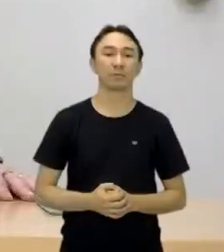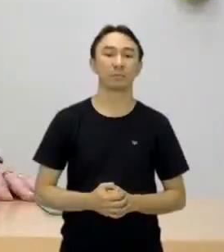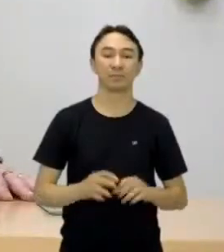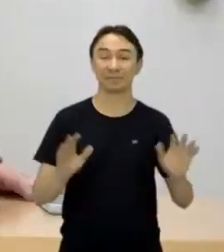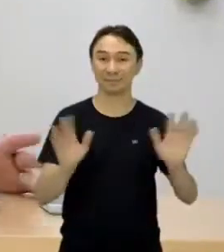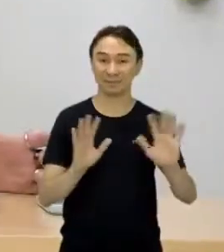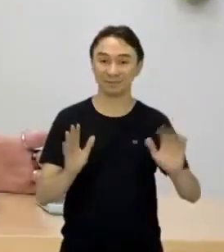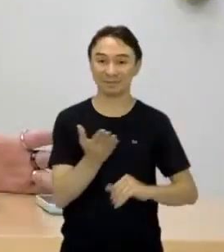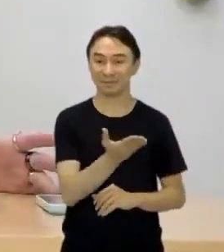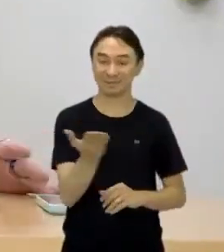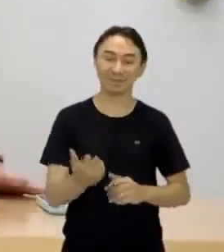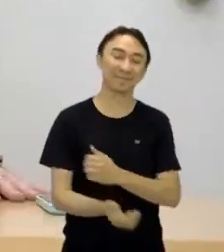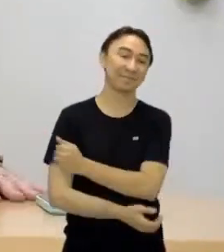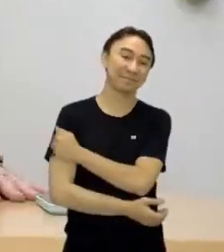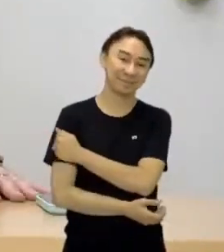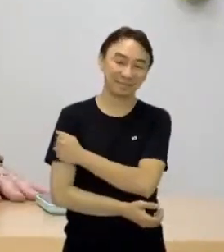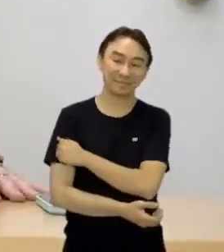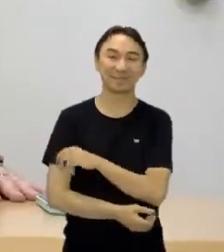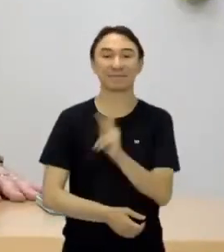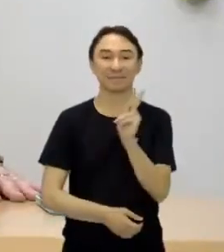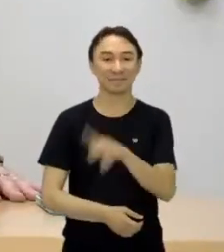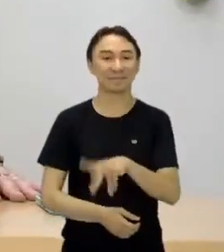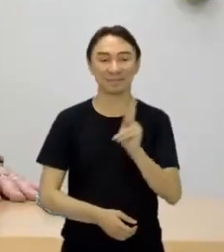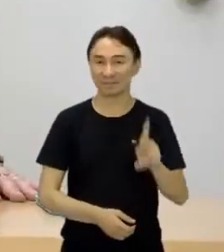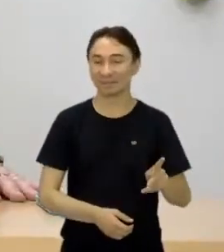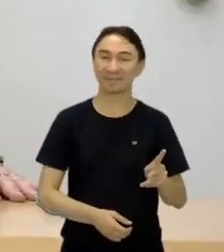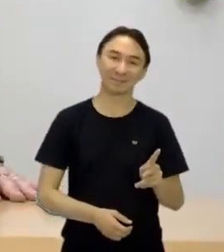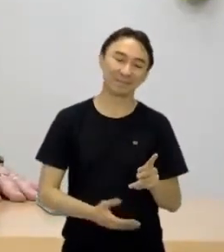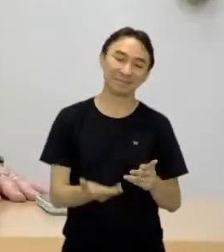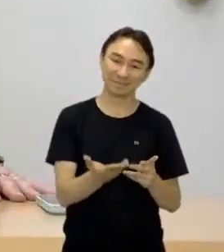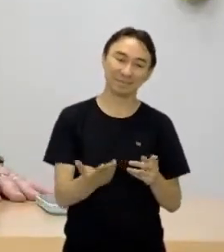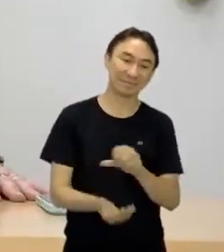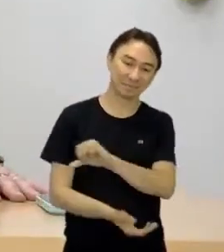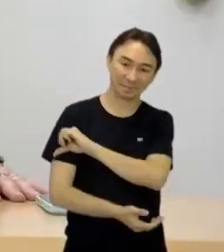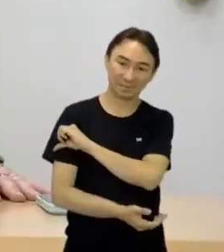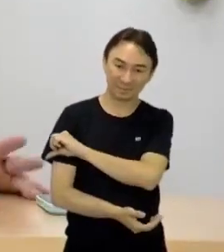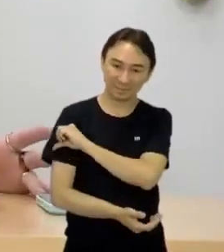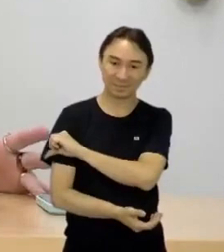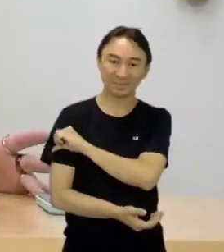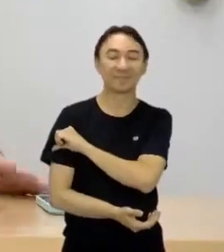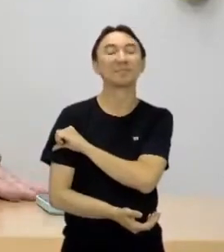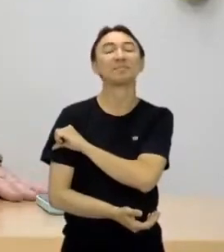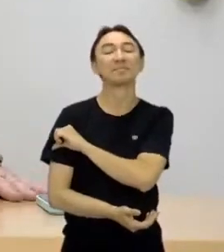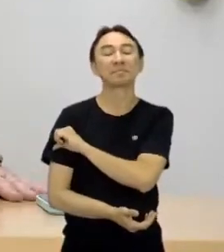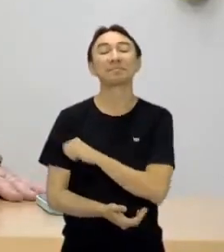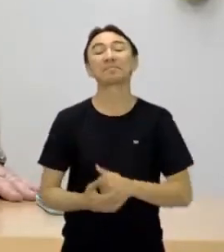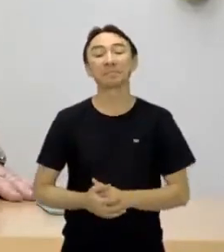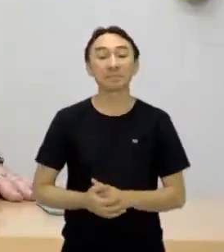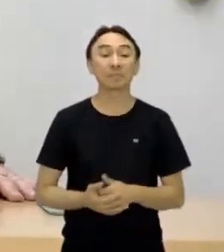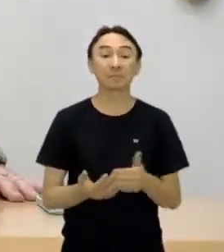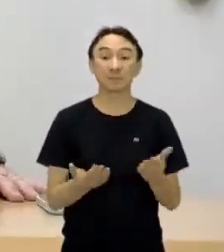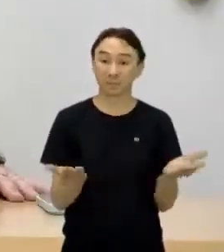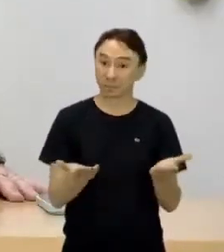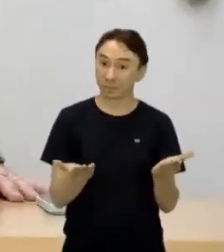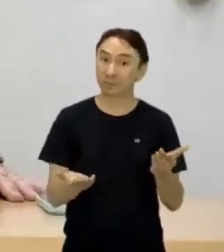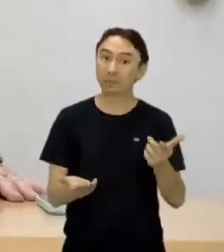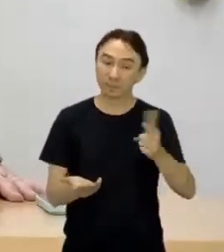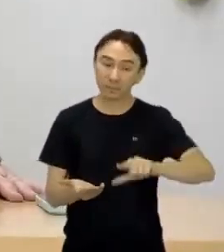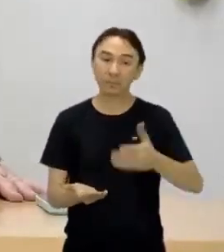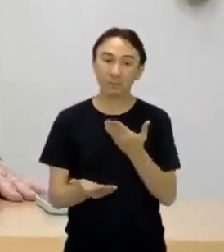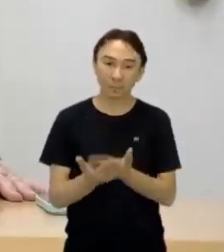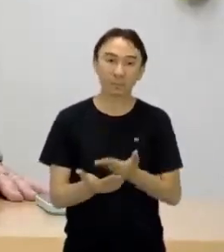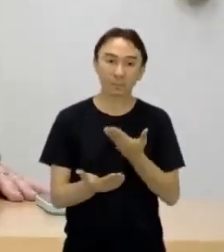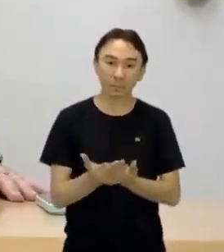Olá, alunos, professores do nono ano aí do ensino fundamental dos anos finais. Estamos aqui para mais uma aula